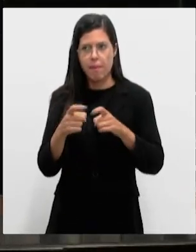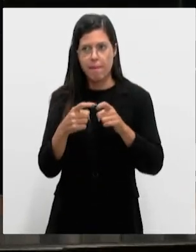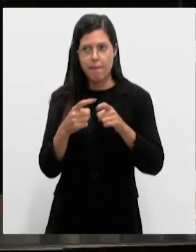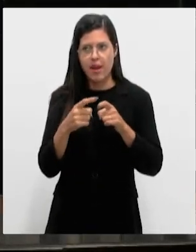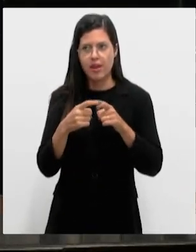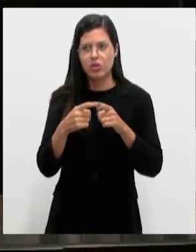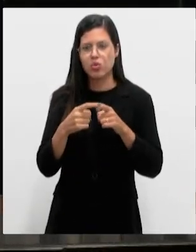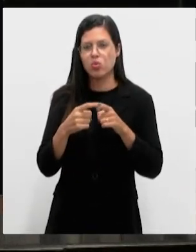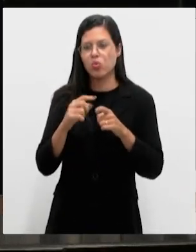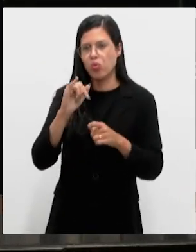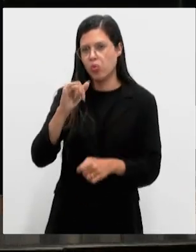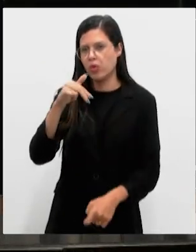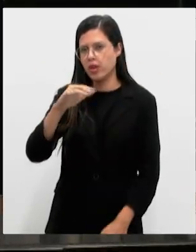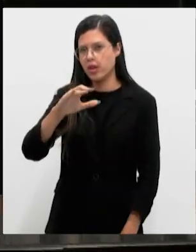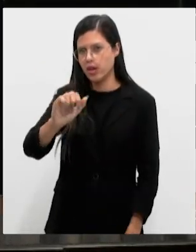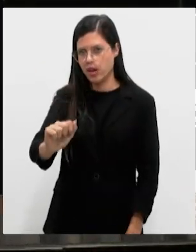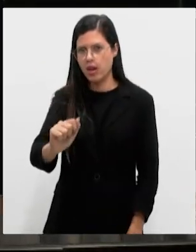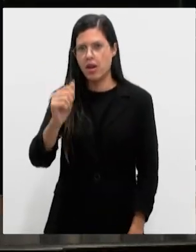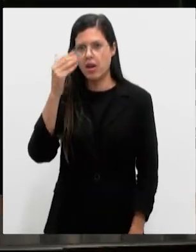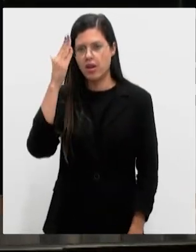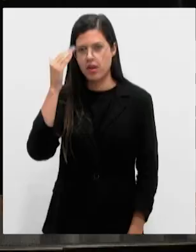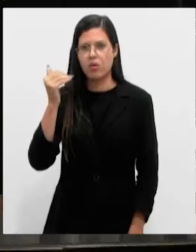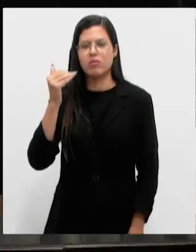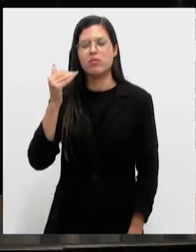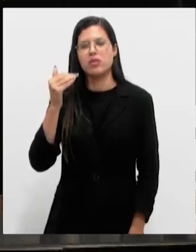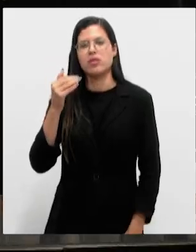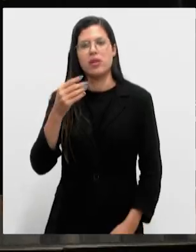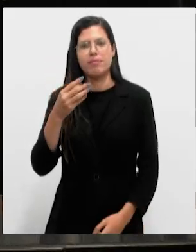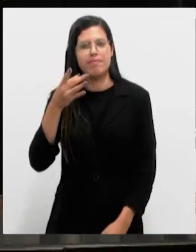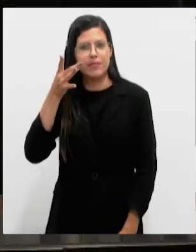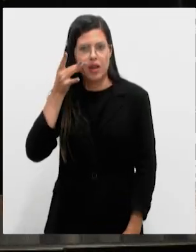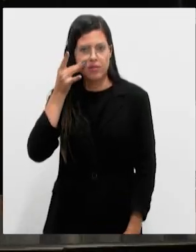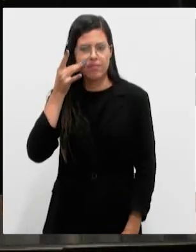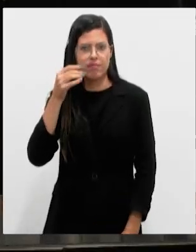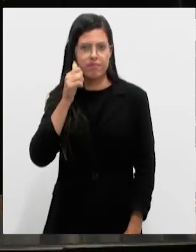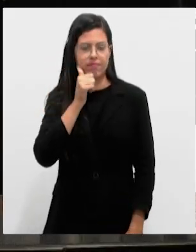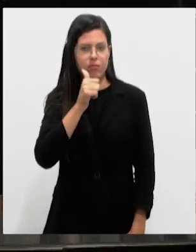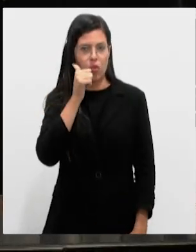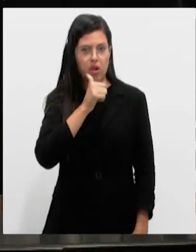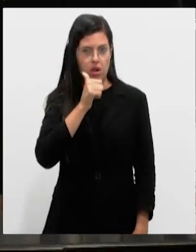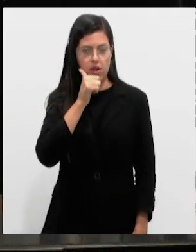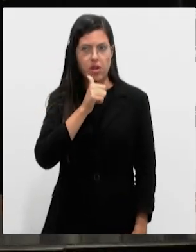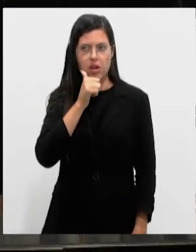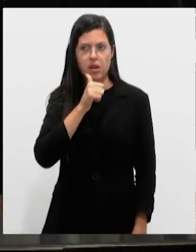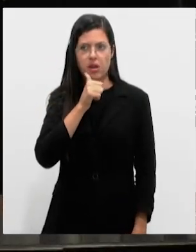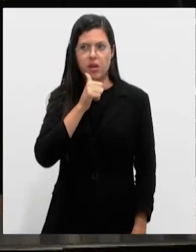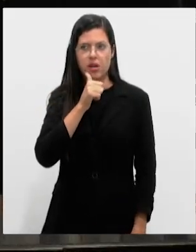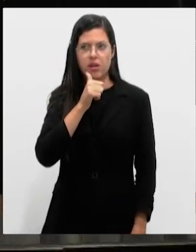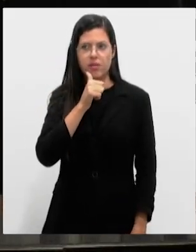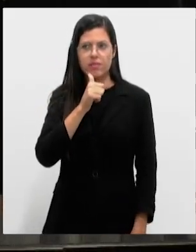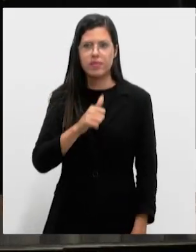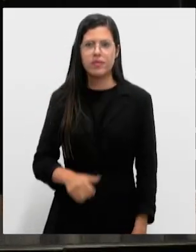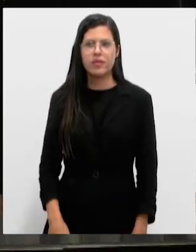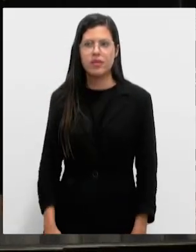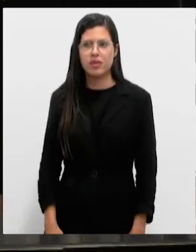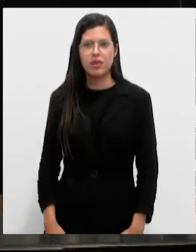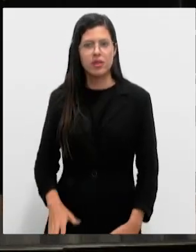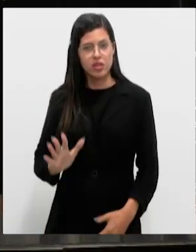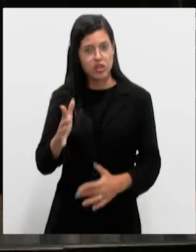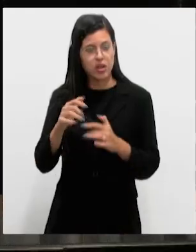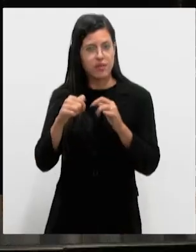do INCA. E eu sei da realidade das mulheres que já fizeram, né, o levantamento da doença